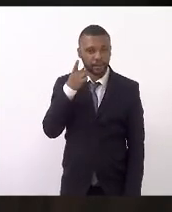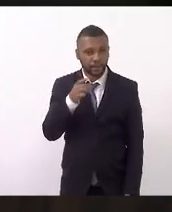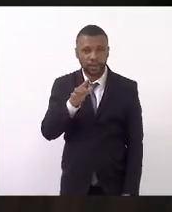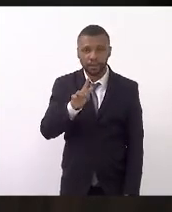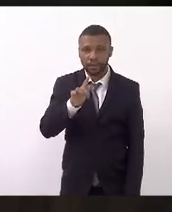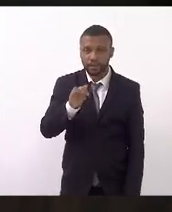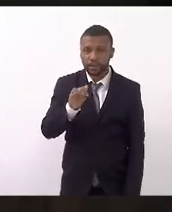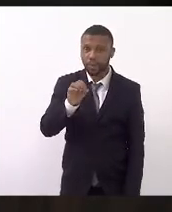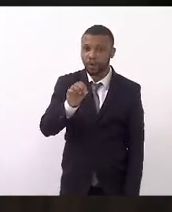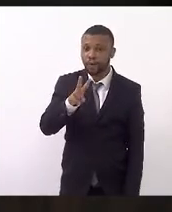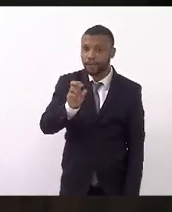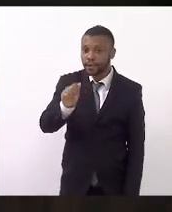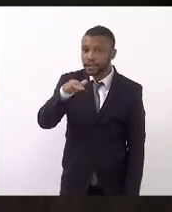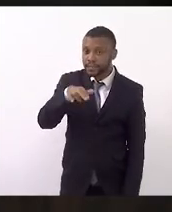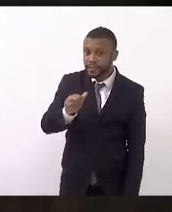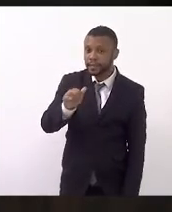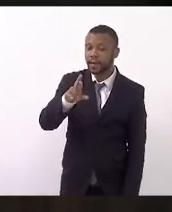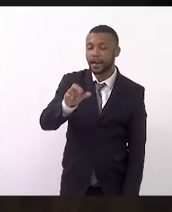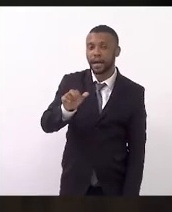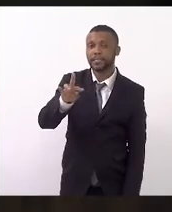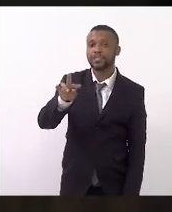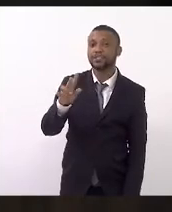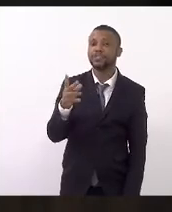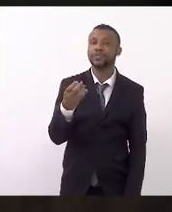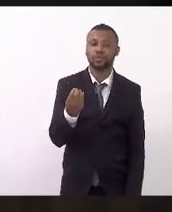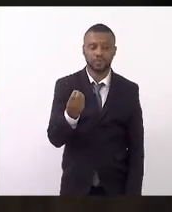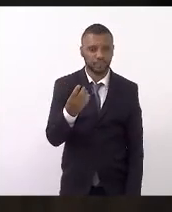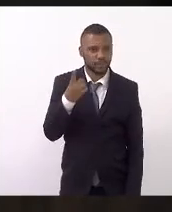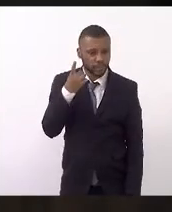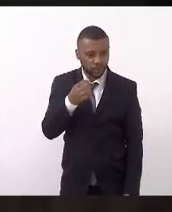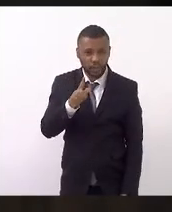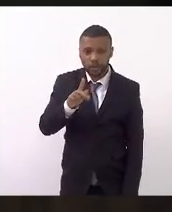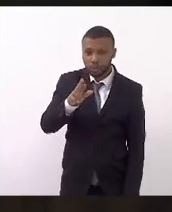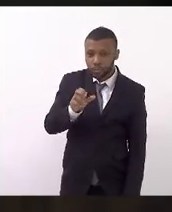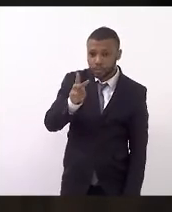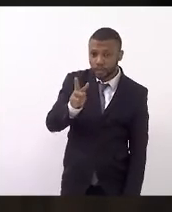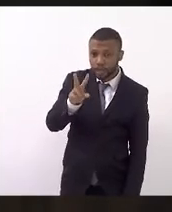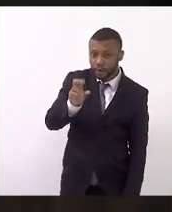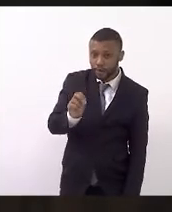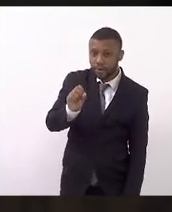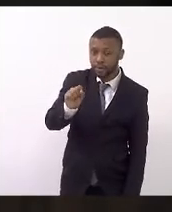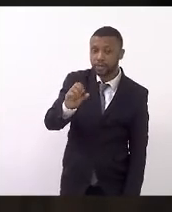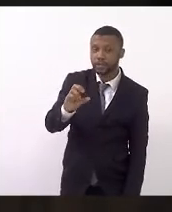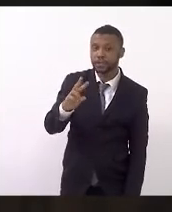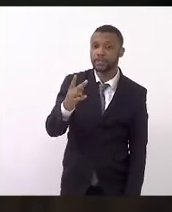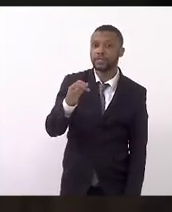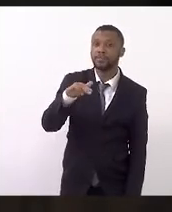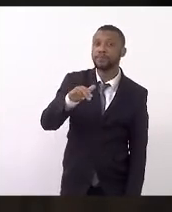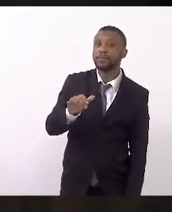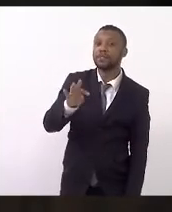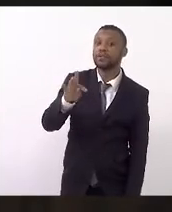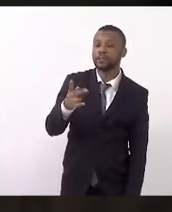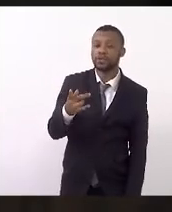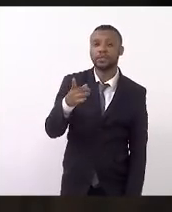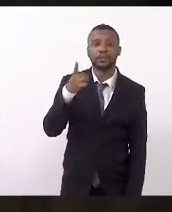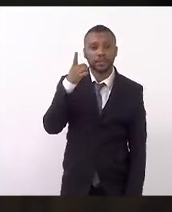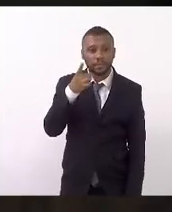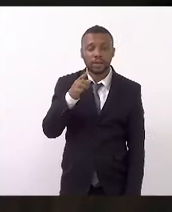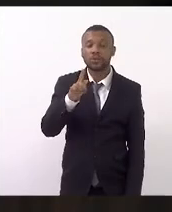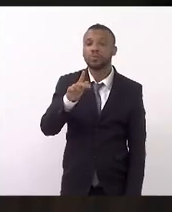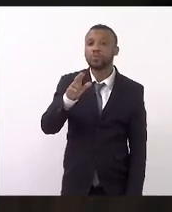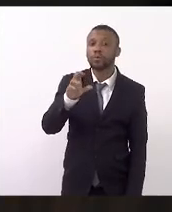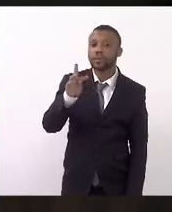Giovanni Ratinho, deputado Giovanni Ratinho, deputado Gustavo Schmidt, deputado Gustavo Schmidt, deputado Gustavo